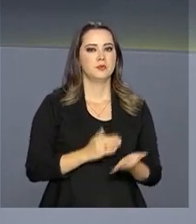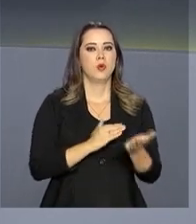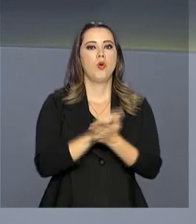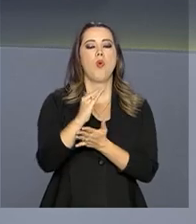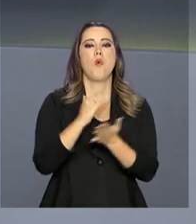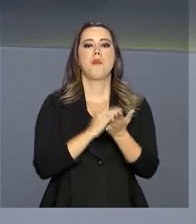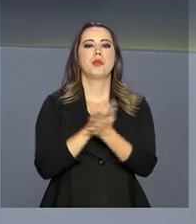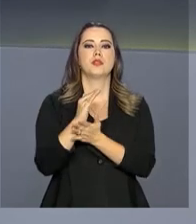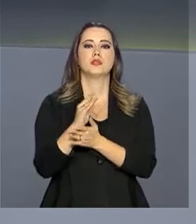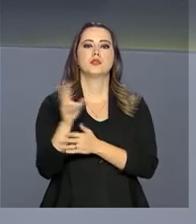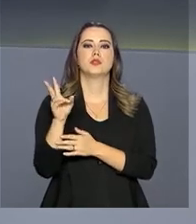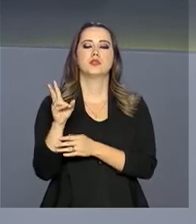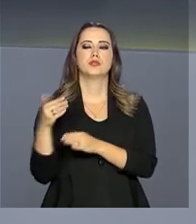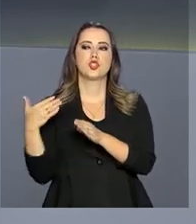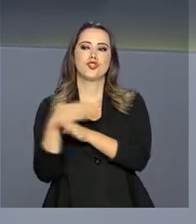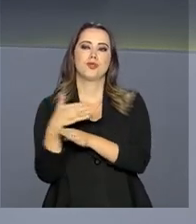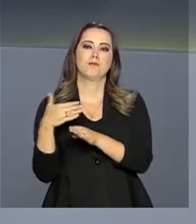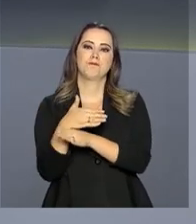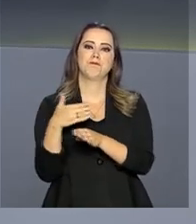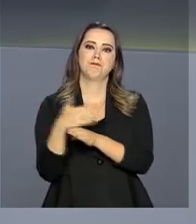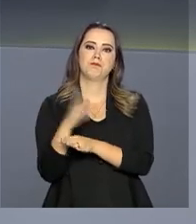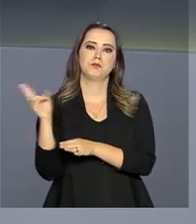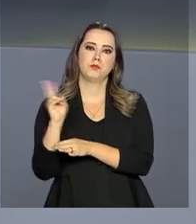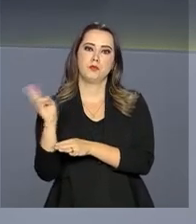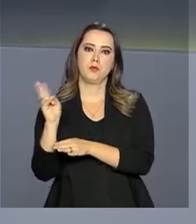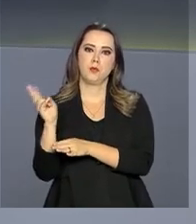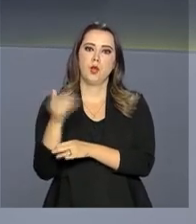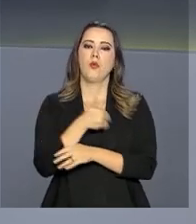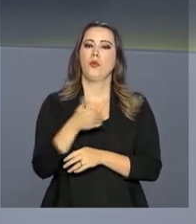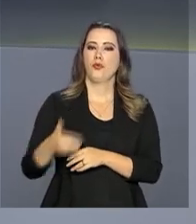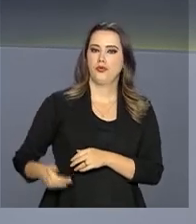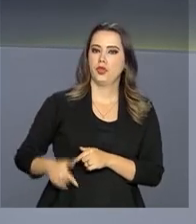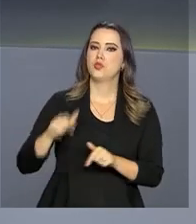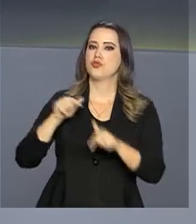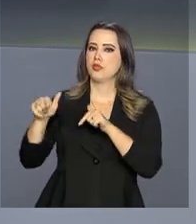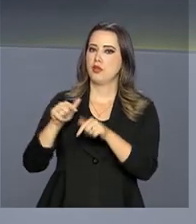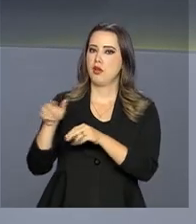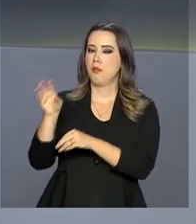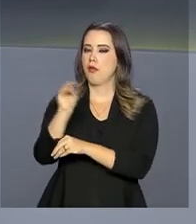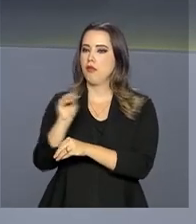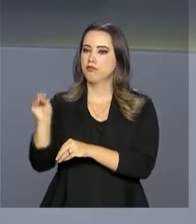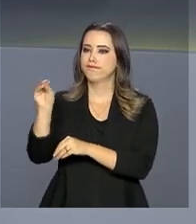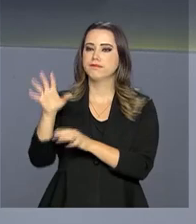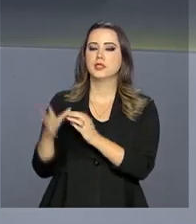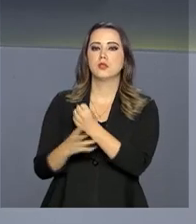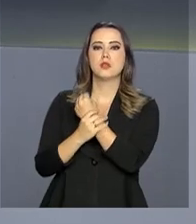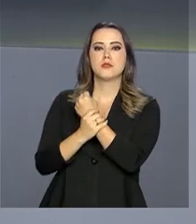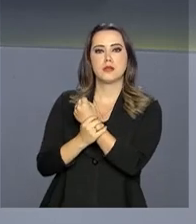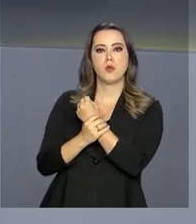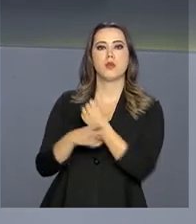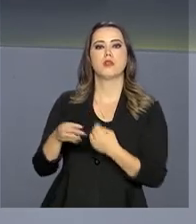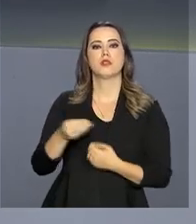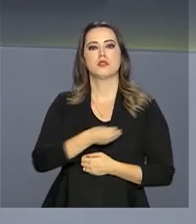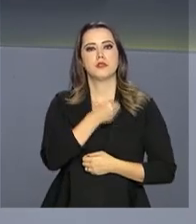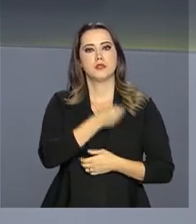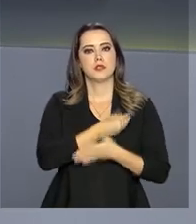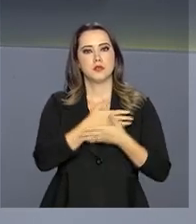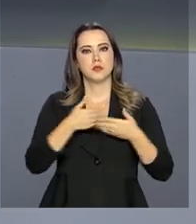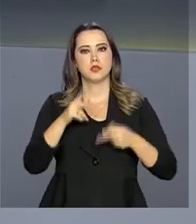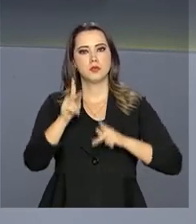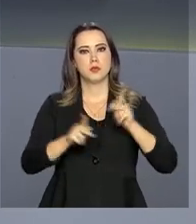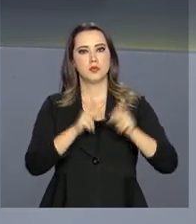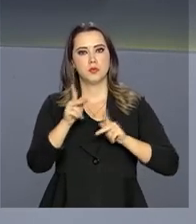da chegada dos venezuelanos, o governo tem realizado ações e medidas para garantir a segurança e o bem-estar da